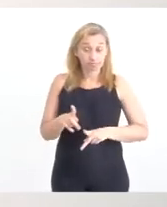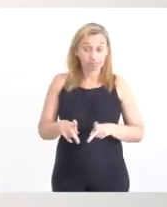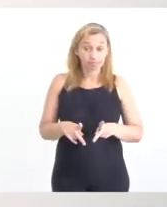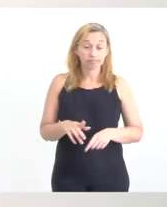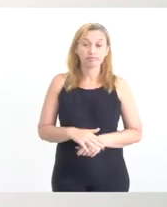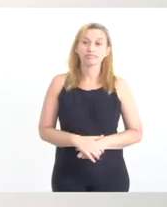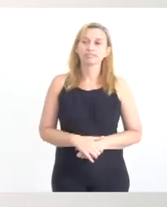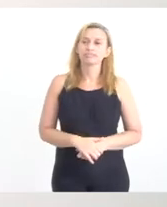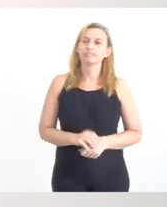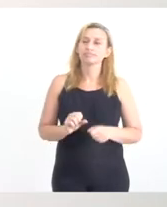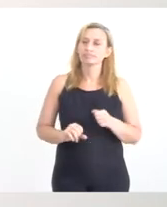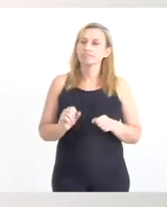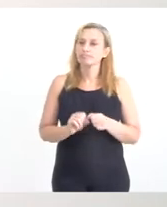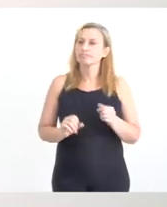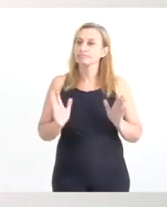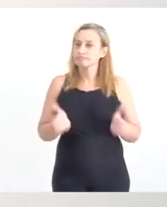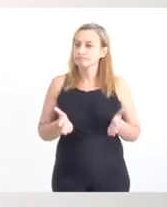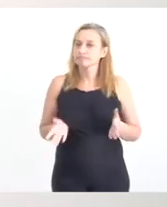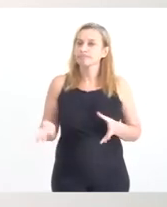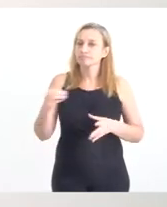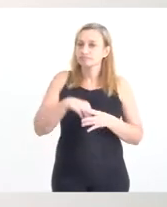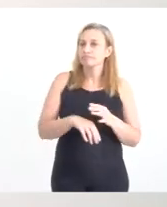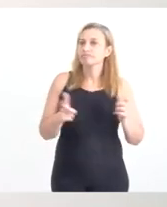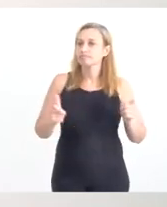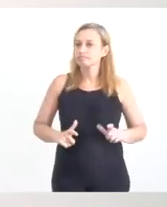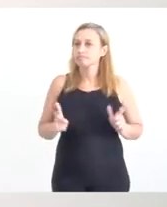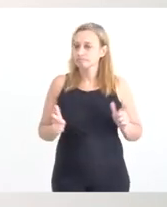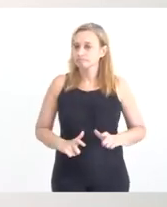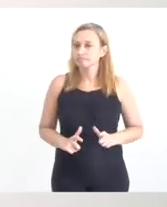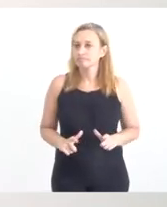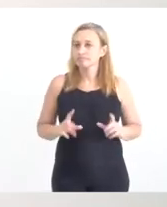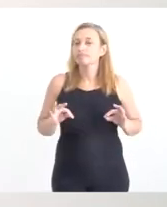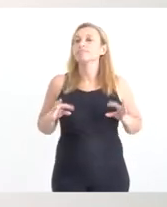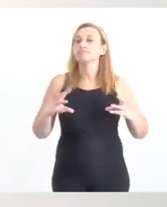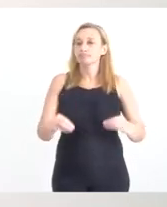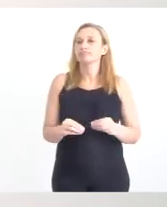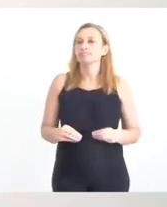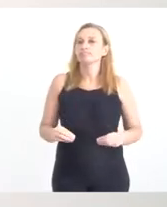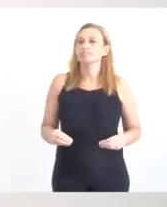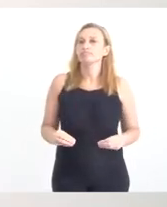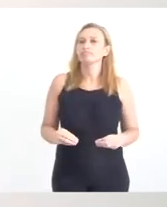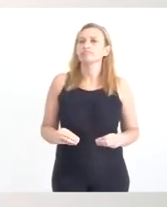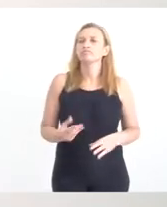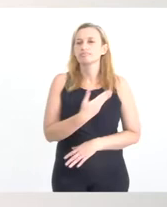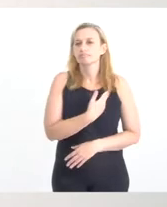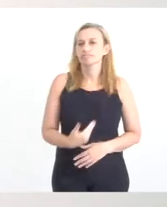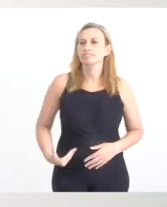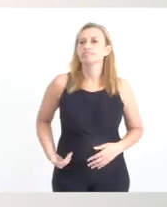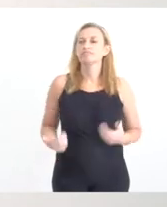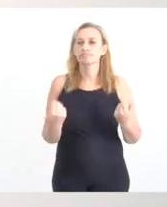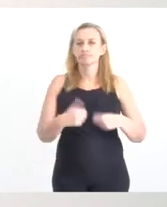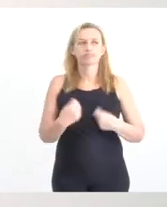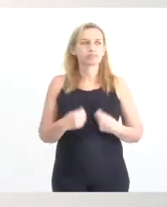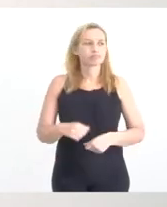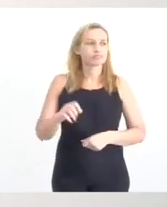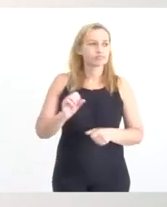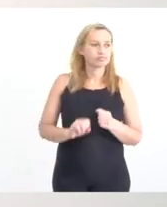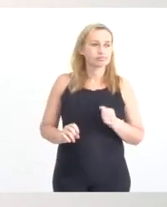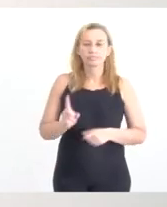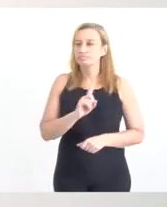faz hoje dentro desses espaços e daquilo que o Governo deveria fazer